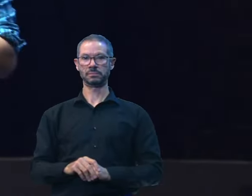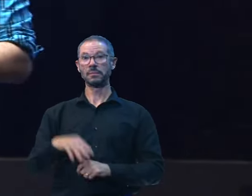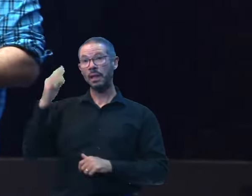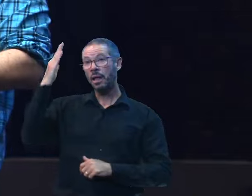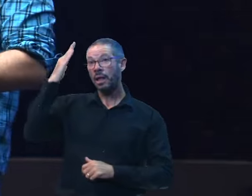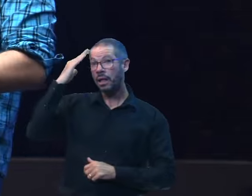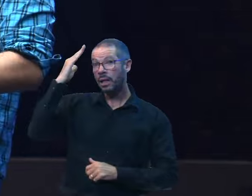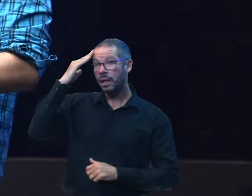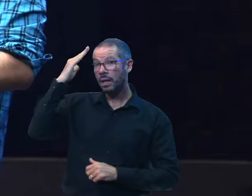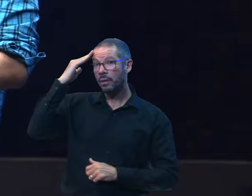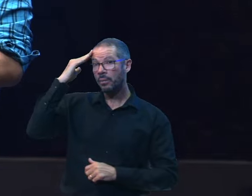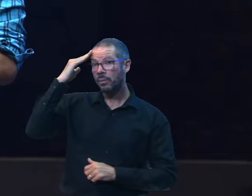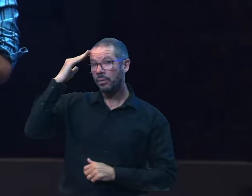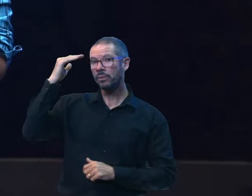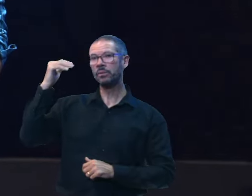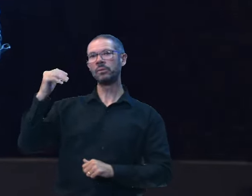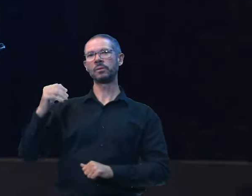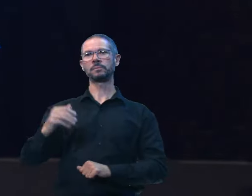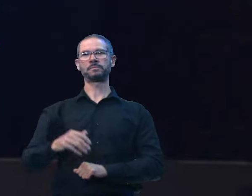Sabe?